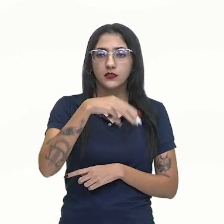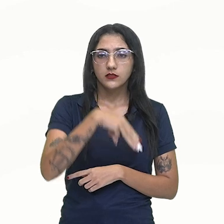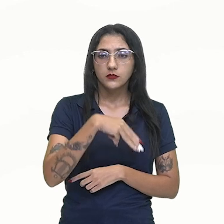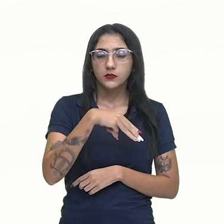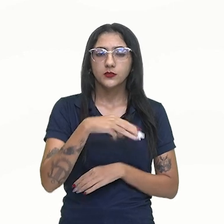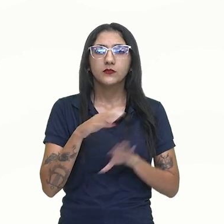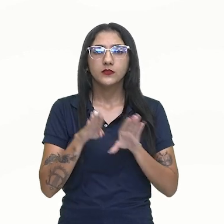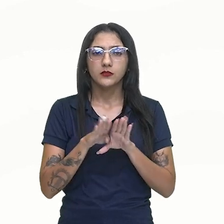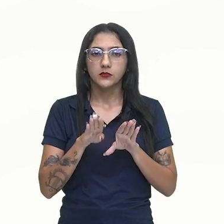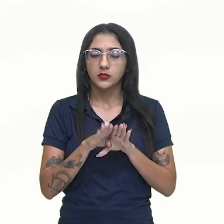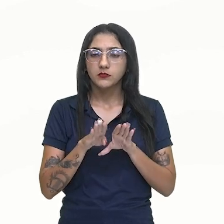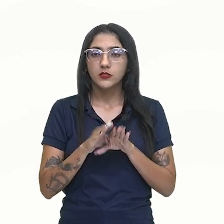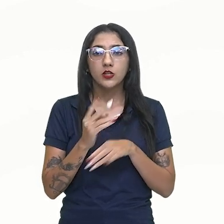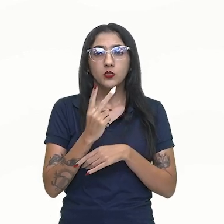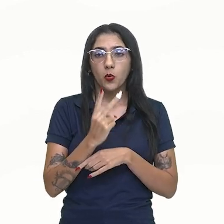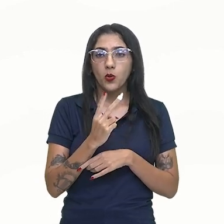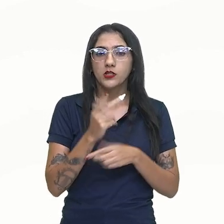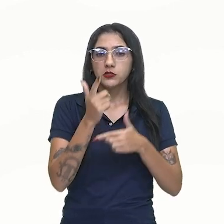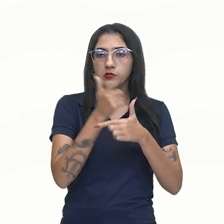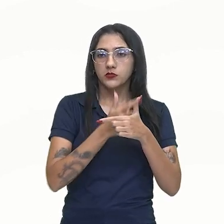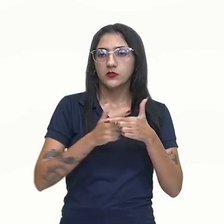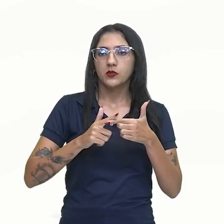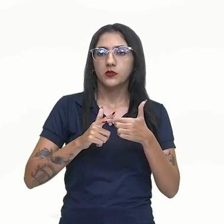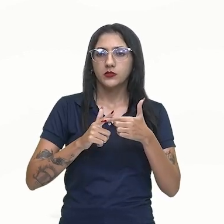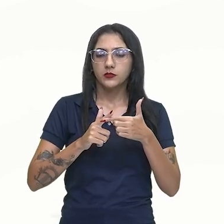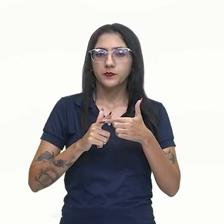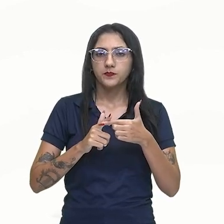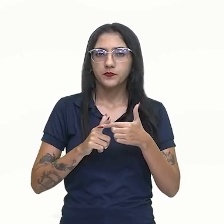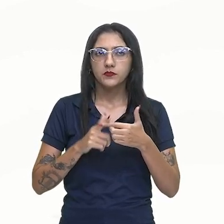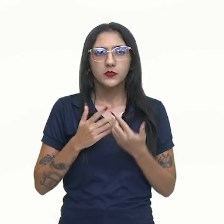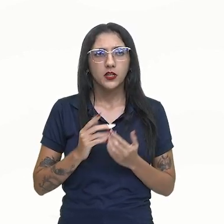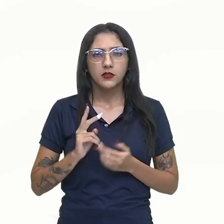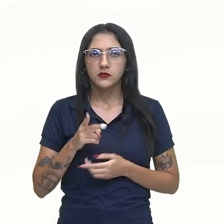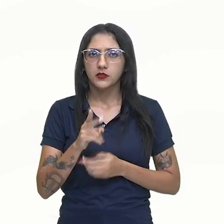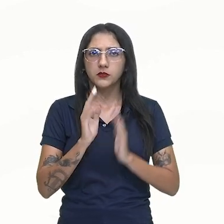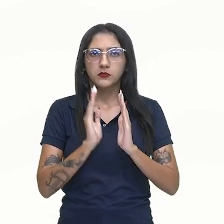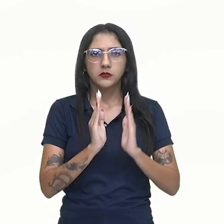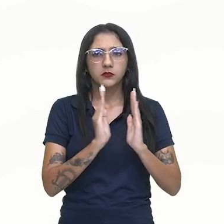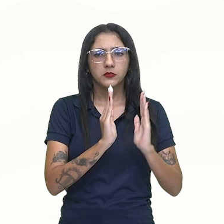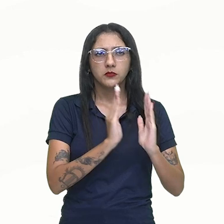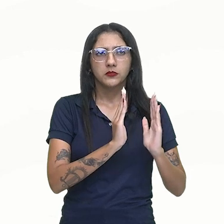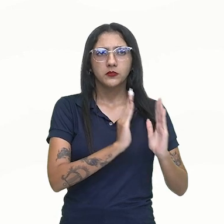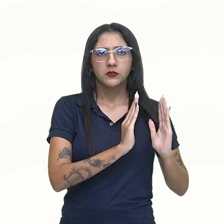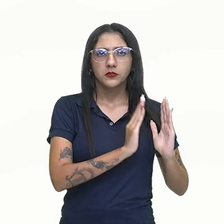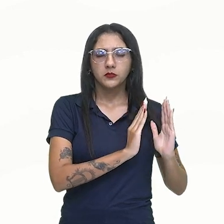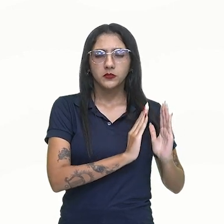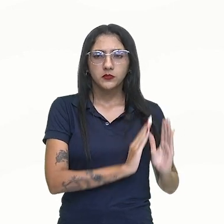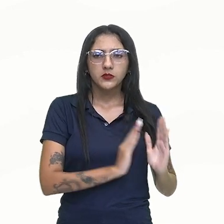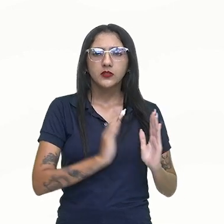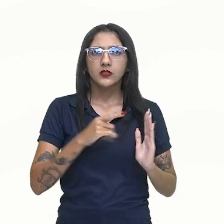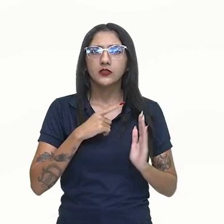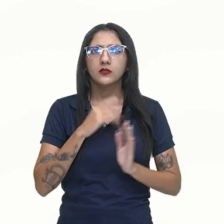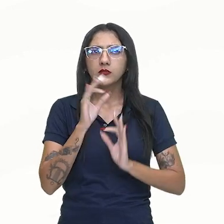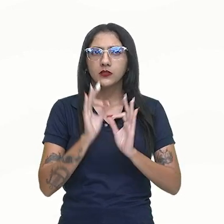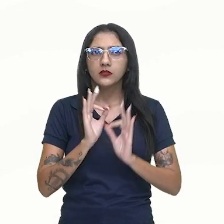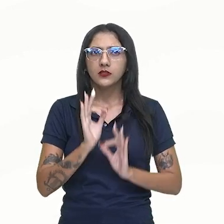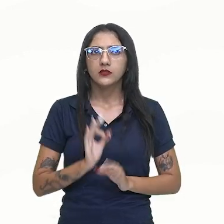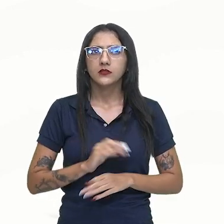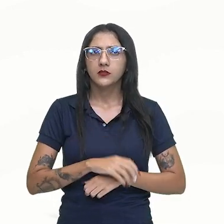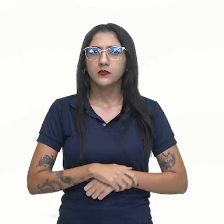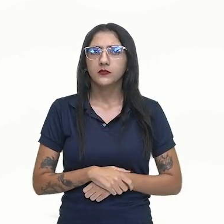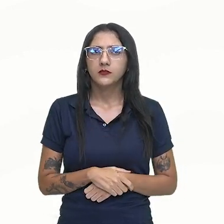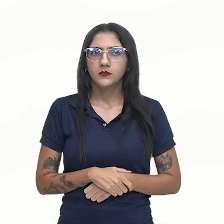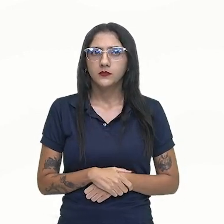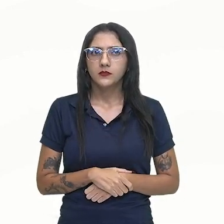faço 2 divisões por 10, e é a mesma sequência lógica que nós vimos aí no sistema de medidas,